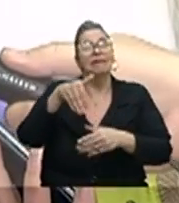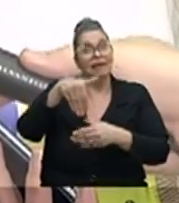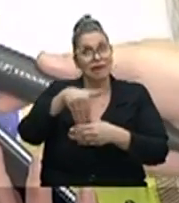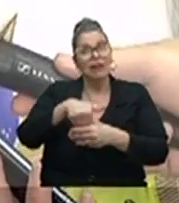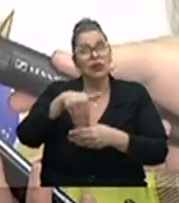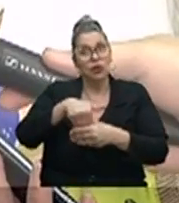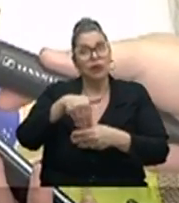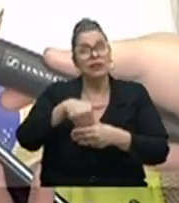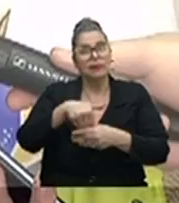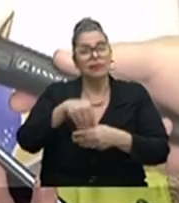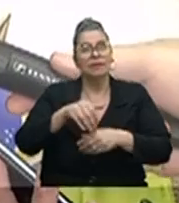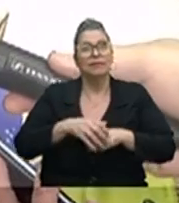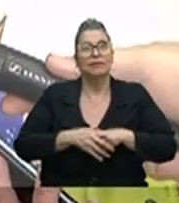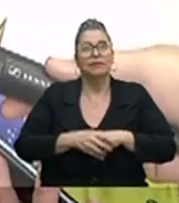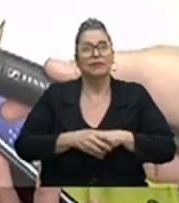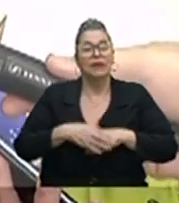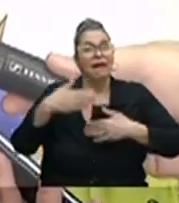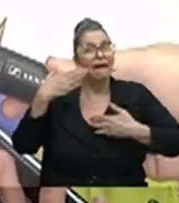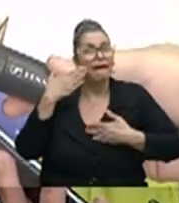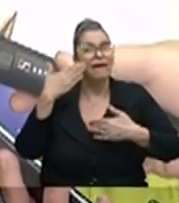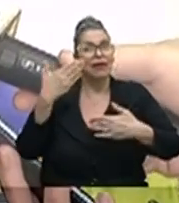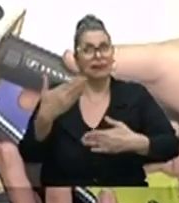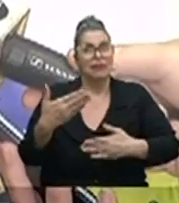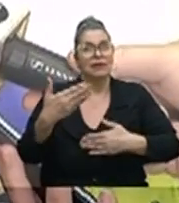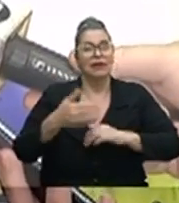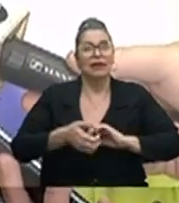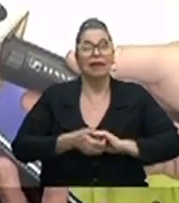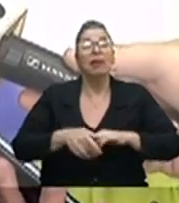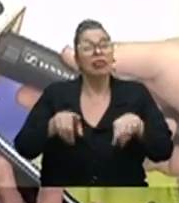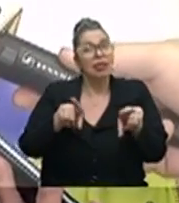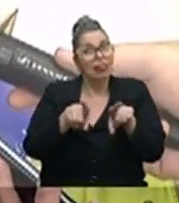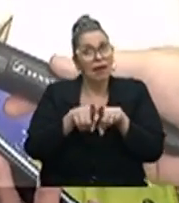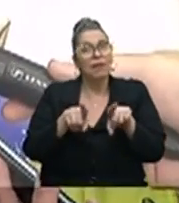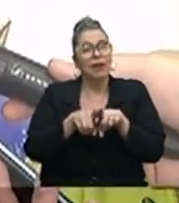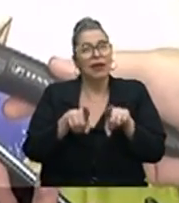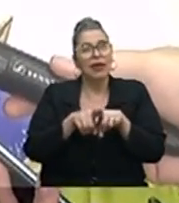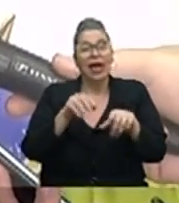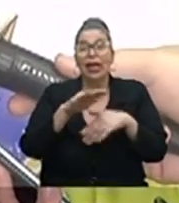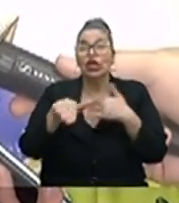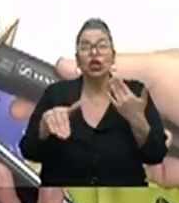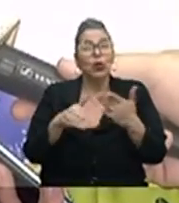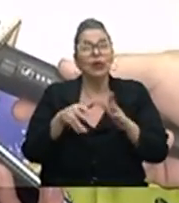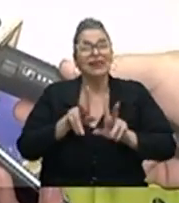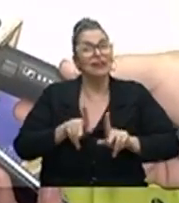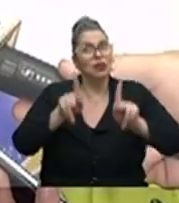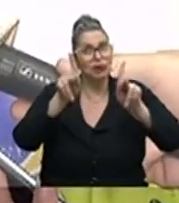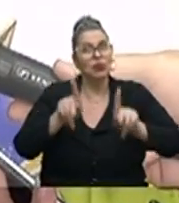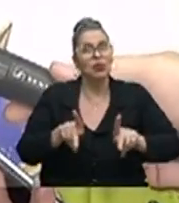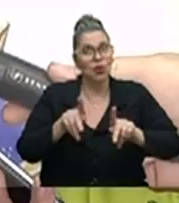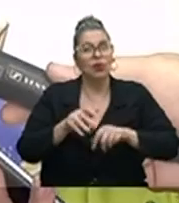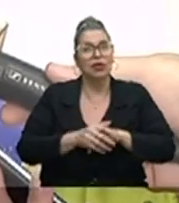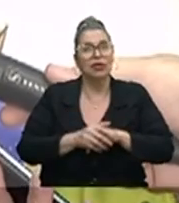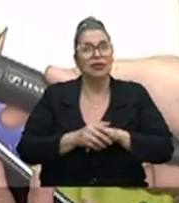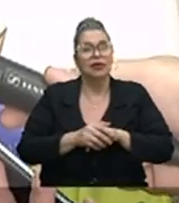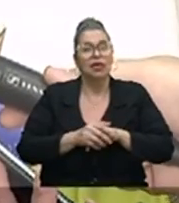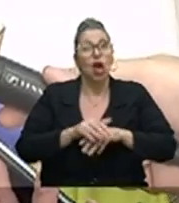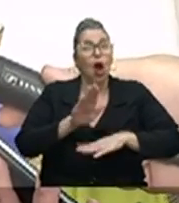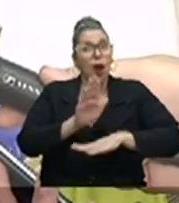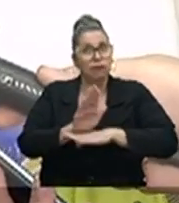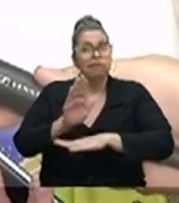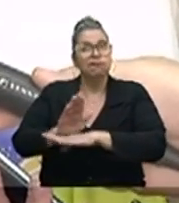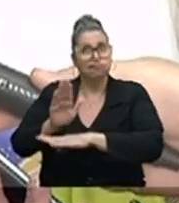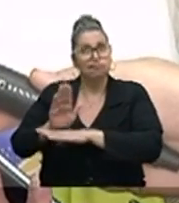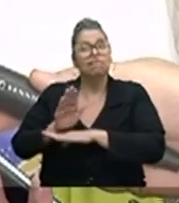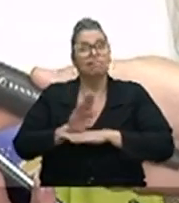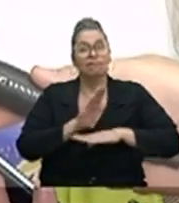eleições. Queremos agradecer também a todas as pessoas que trabalharam como auxiliares das